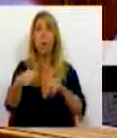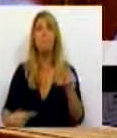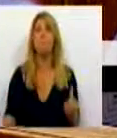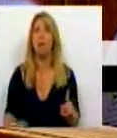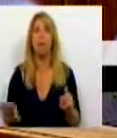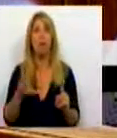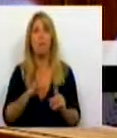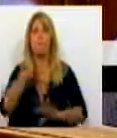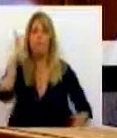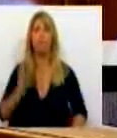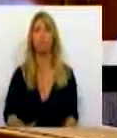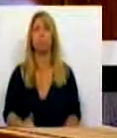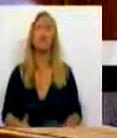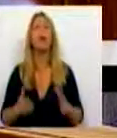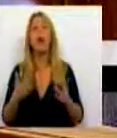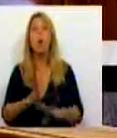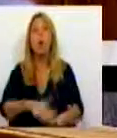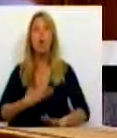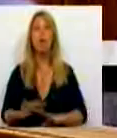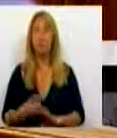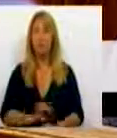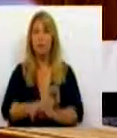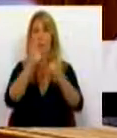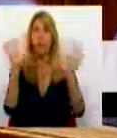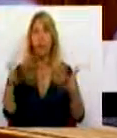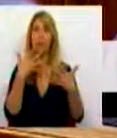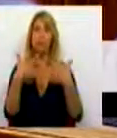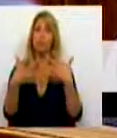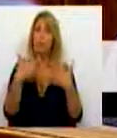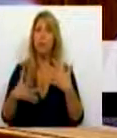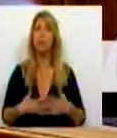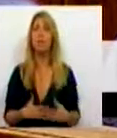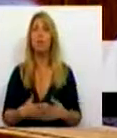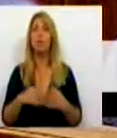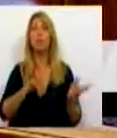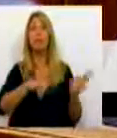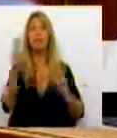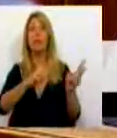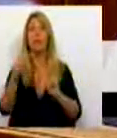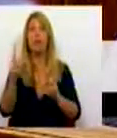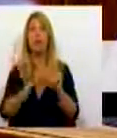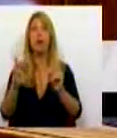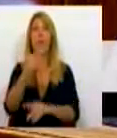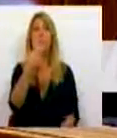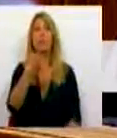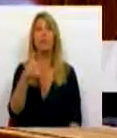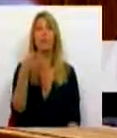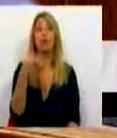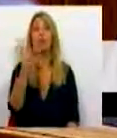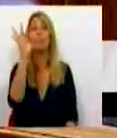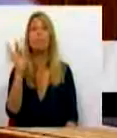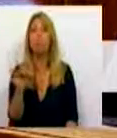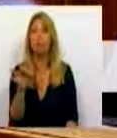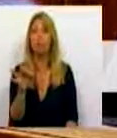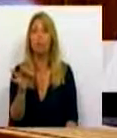forma impiedosa. Um reforço claro das transparências, das transferências que aumentam 2,9%,